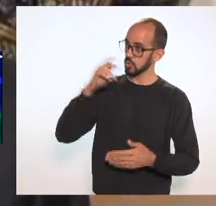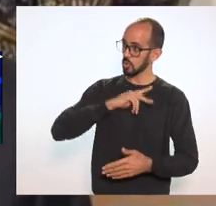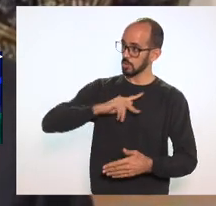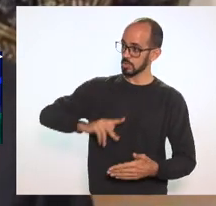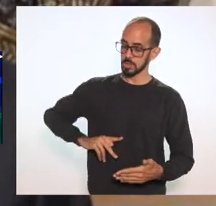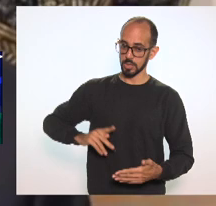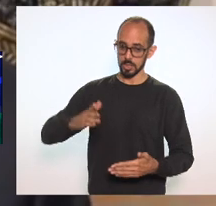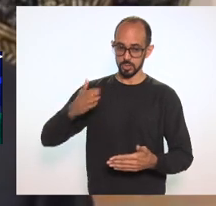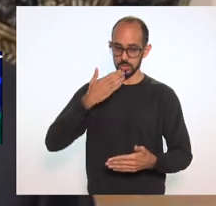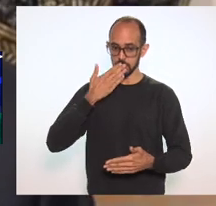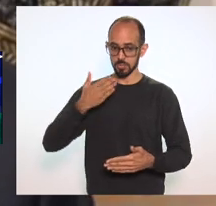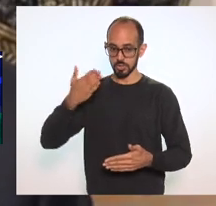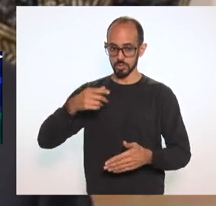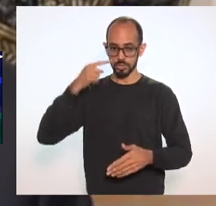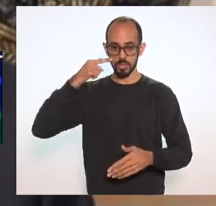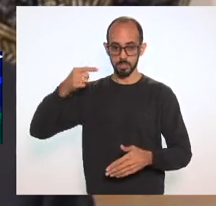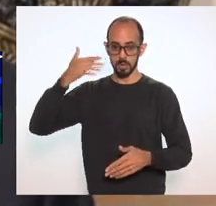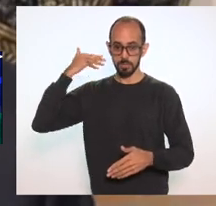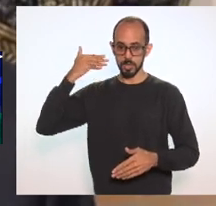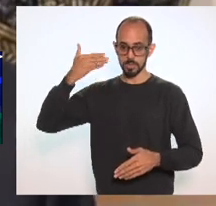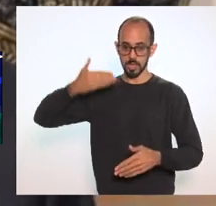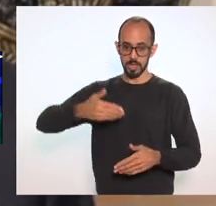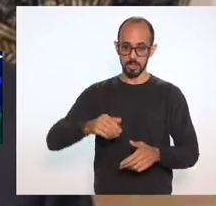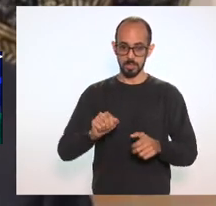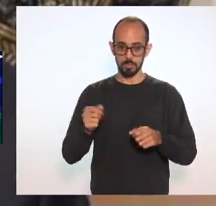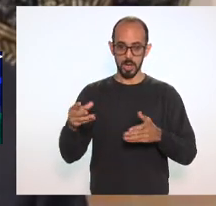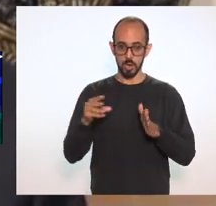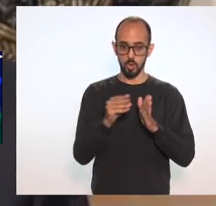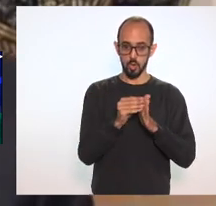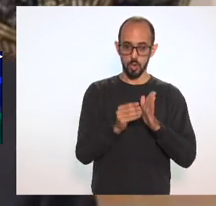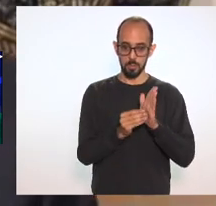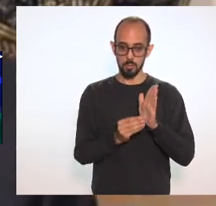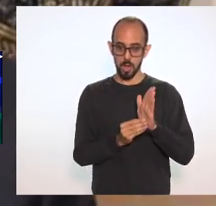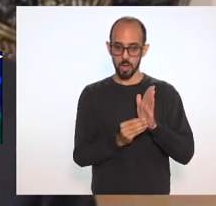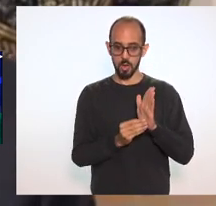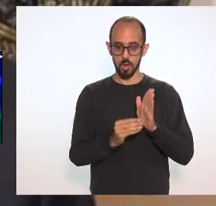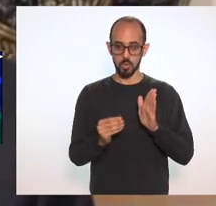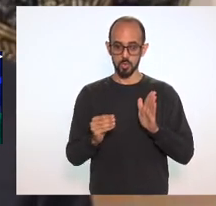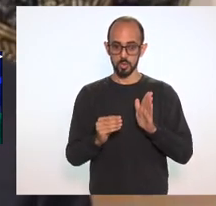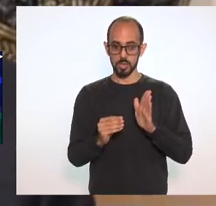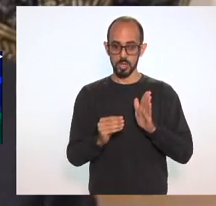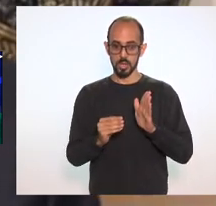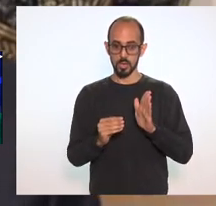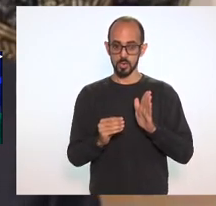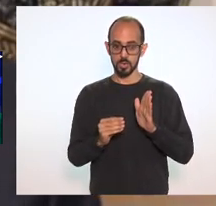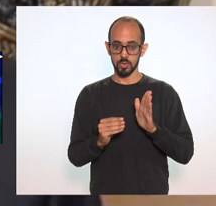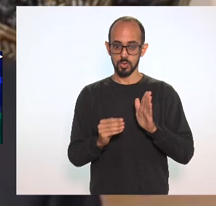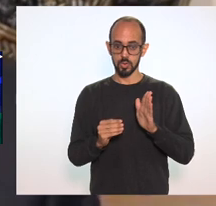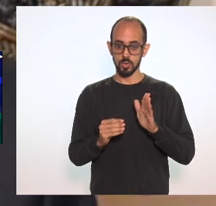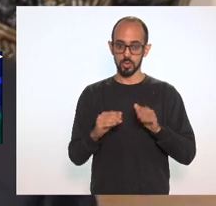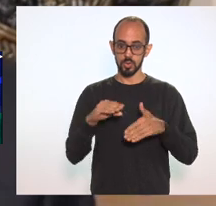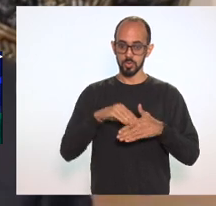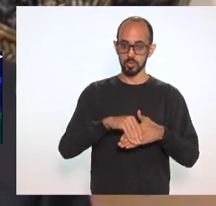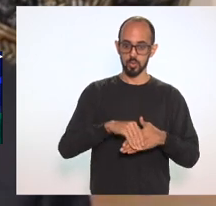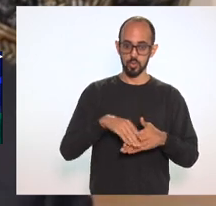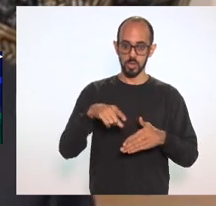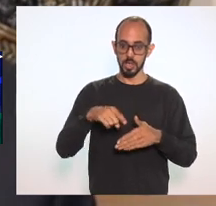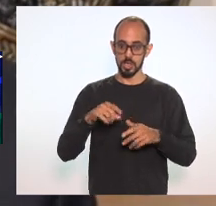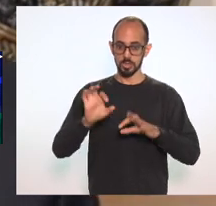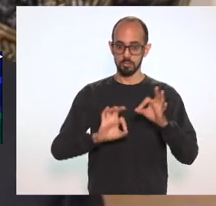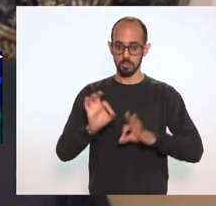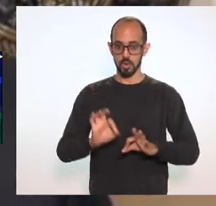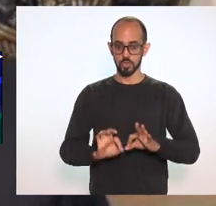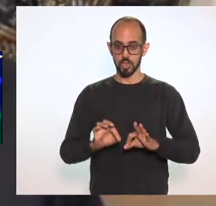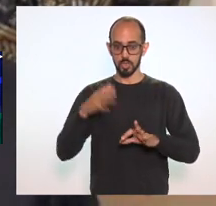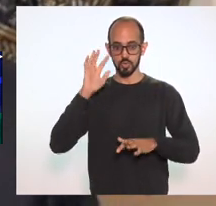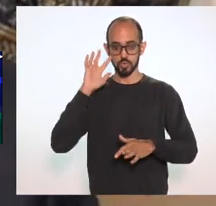porque eu pedi semana passado a incluir na pauta e os João incluiu esse projeto de